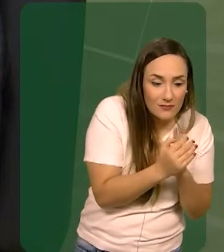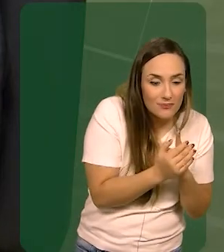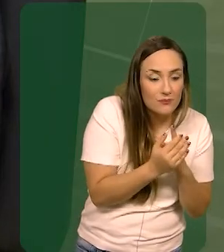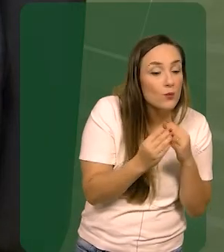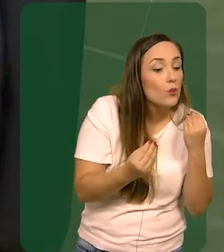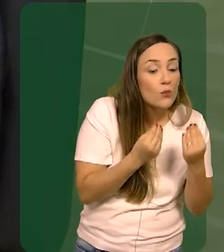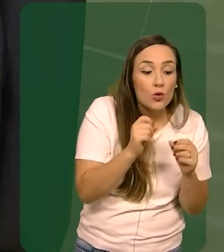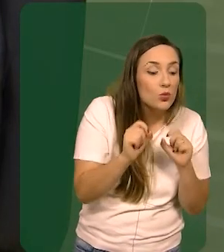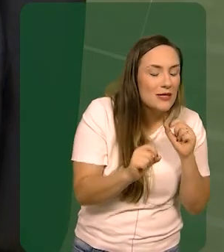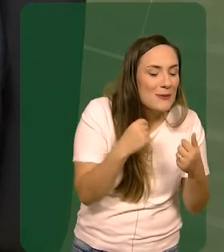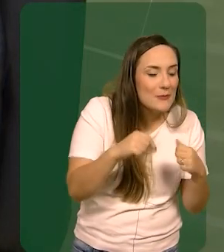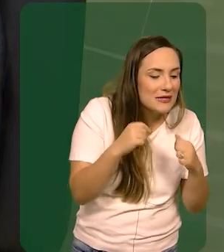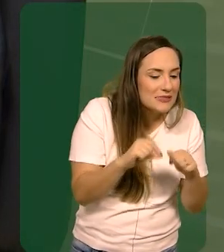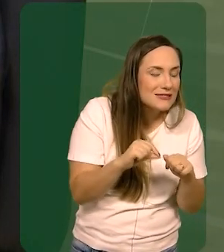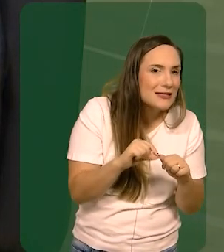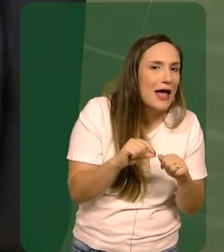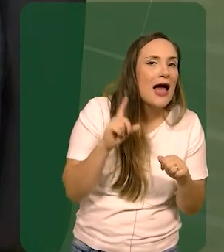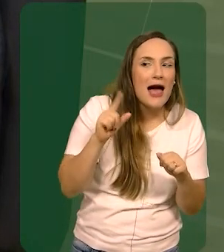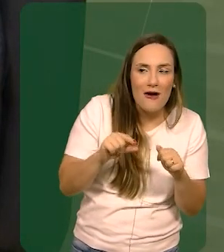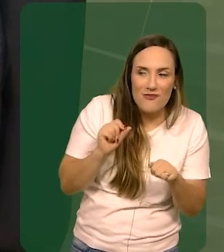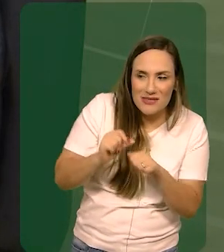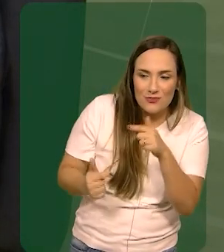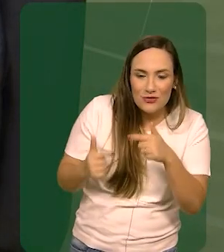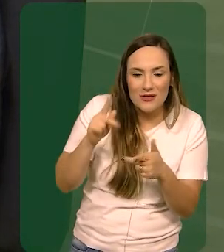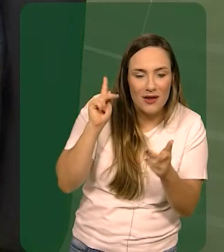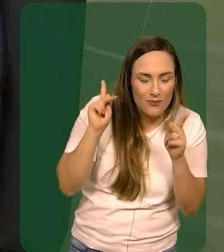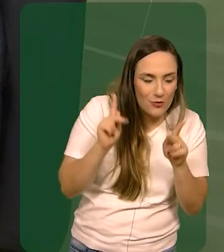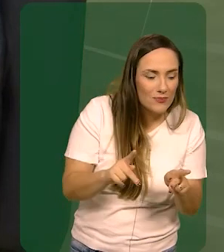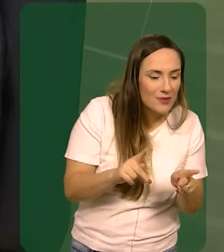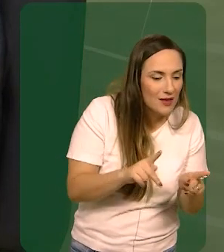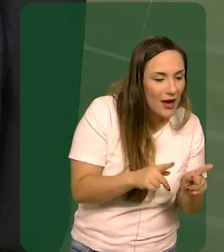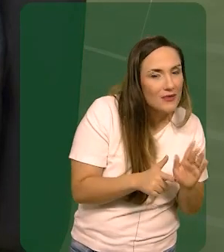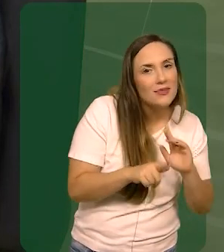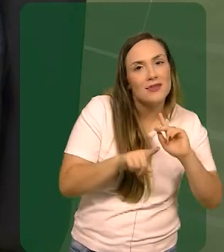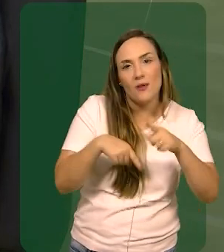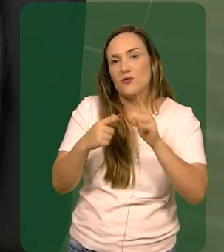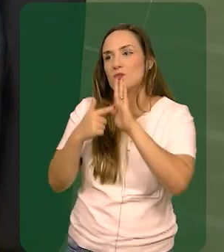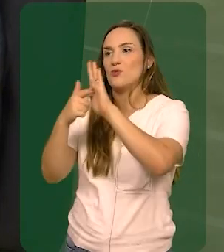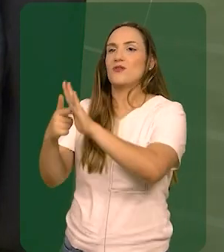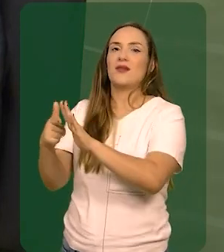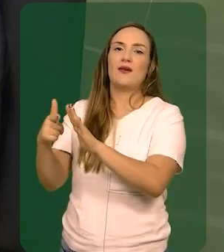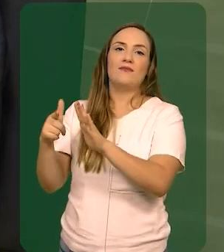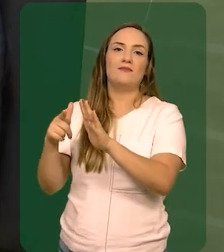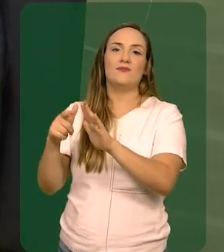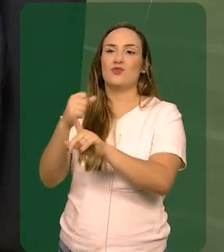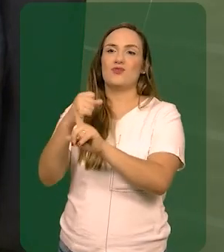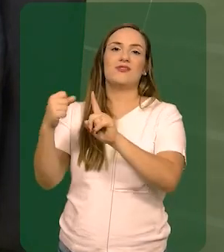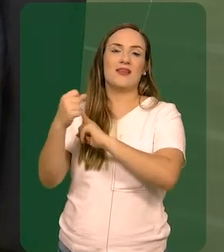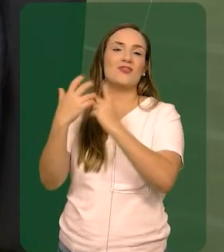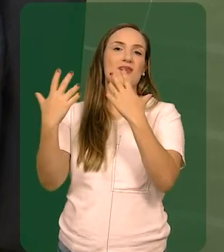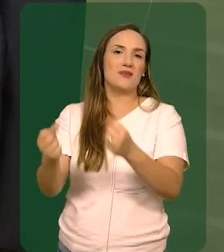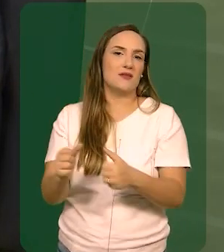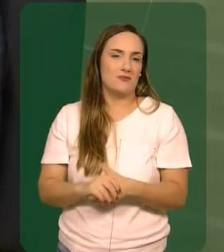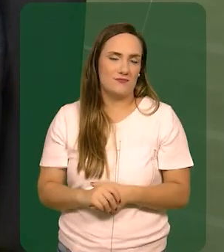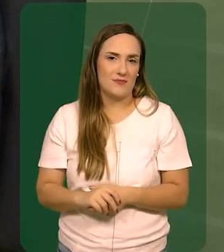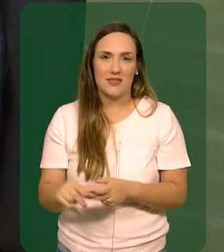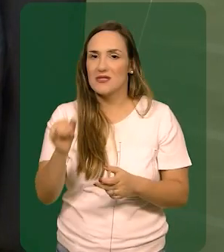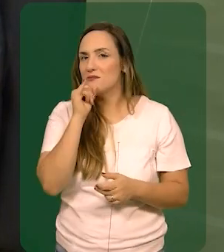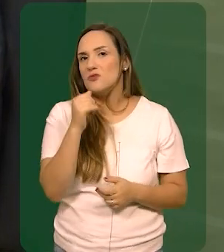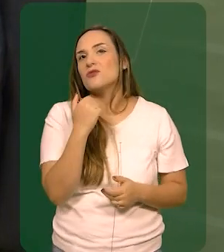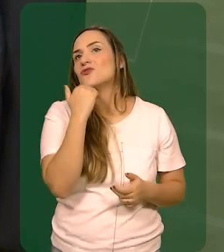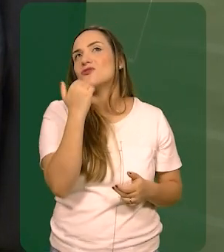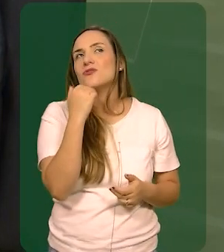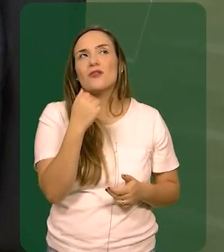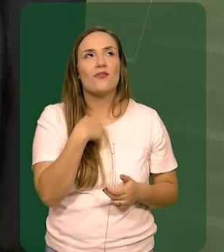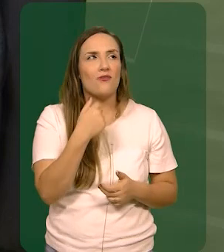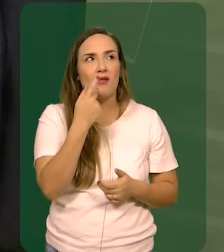lutar. São coisas que a gente está trazendo na nossa realidade para expor para fora, externamente. Não adianta eu